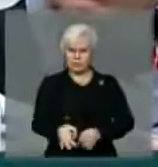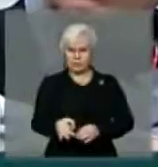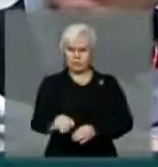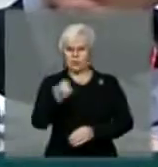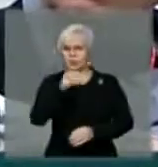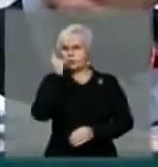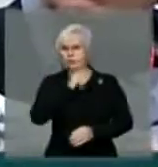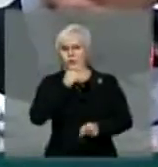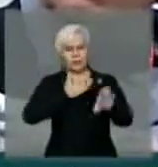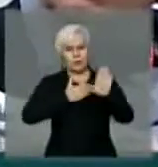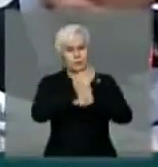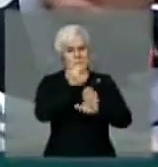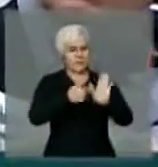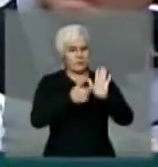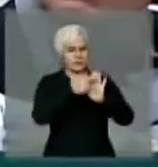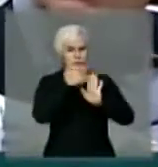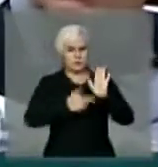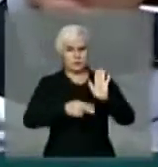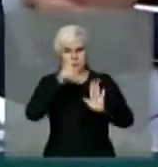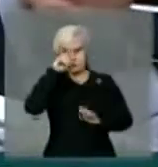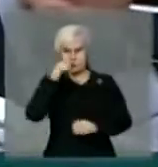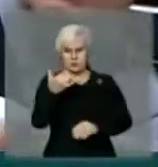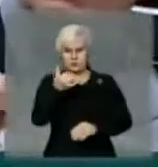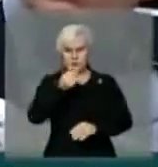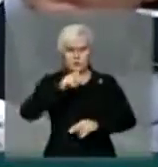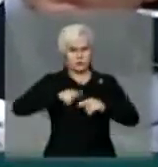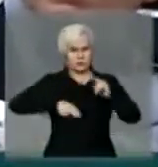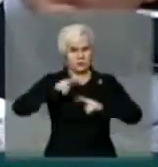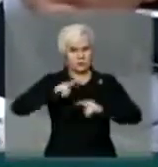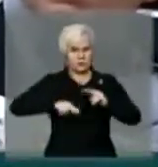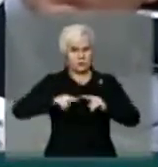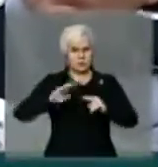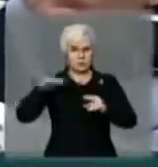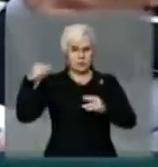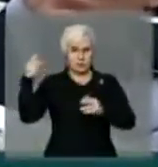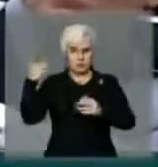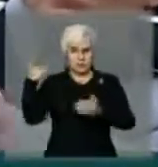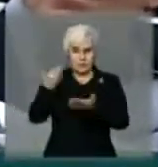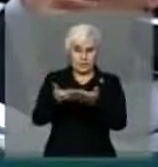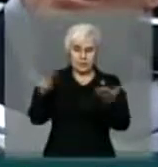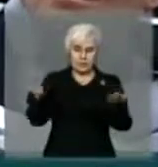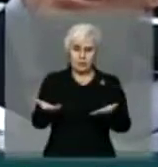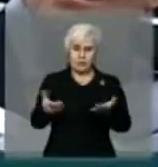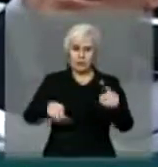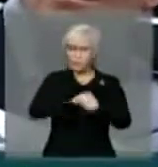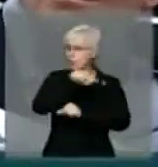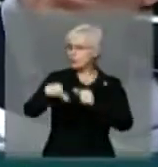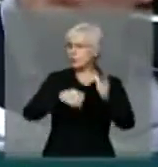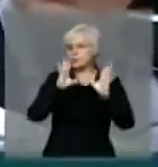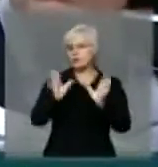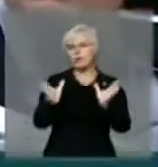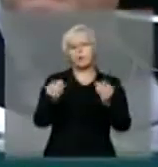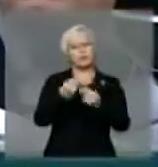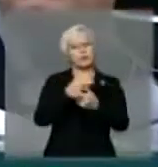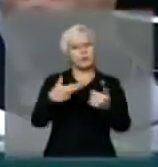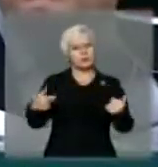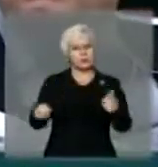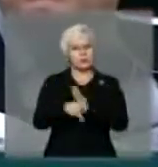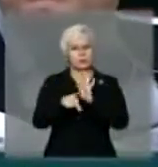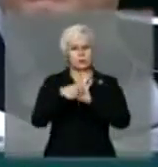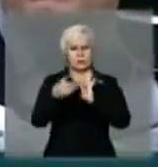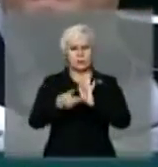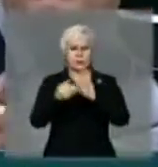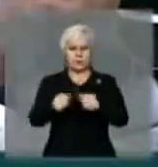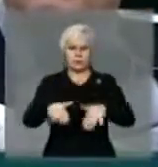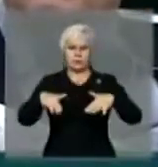conseguimos aprovar esse requerimento no dia 16 de julho. E de lá para cá, muita coisa pior aconteceu no âmbito do plenário da